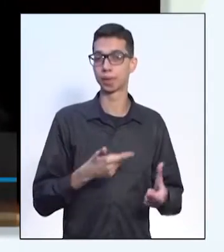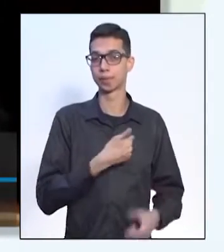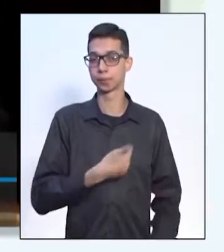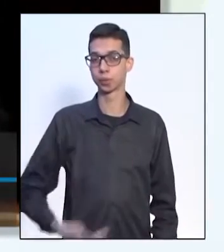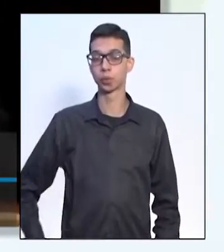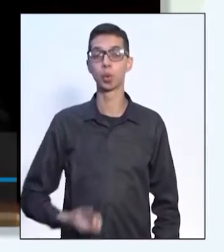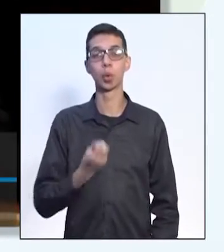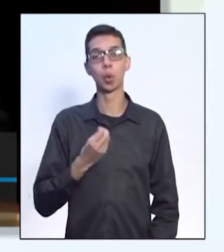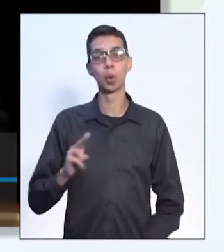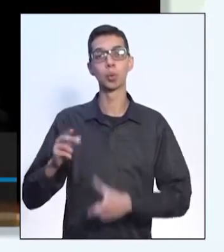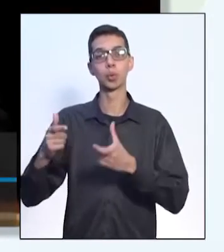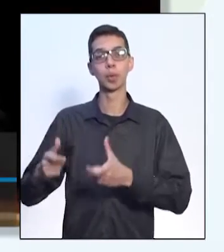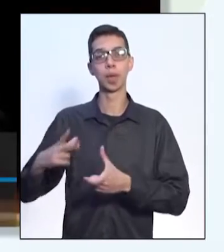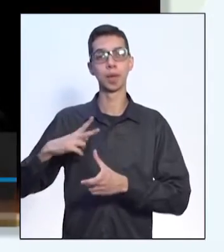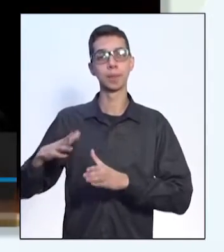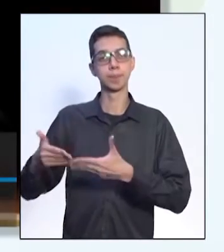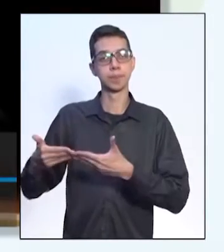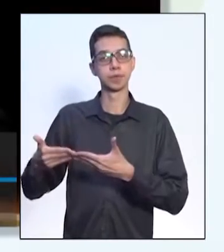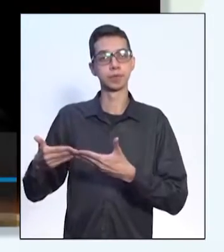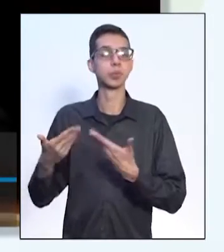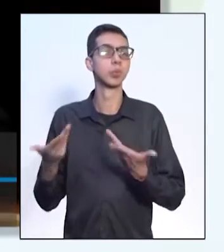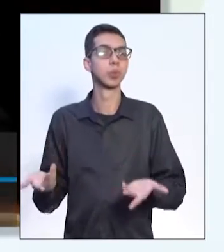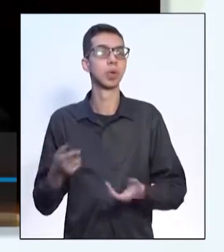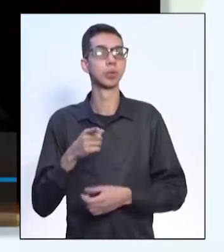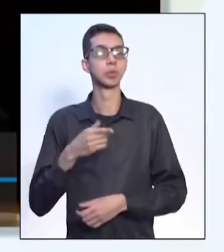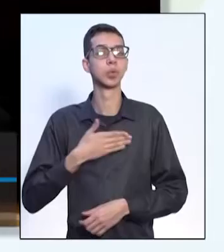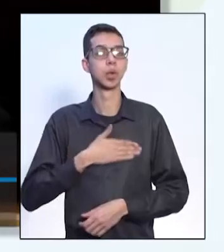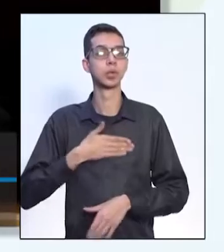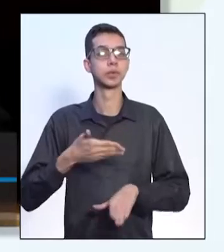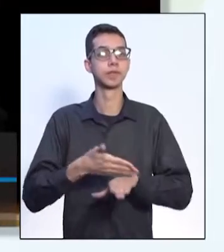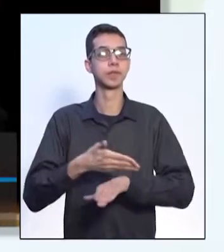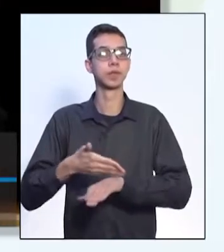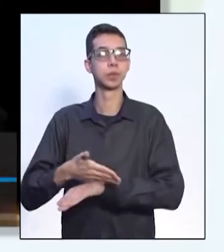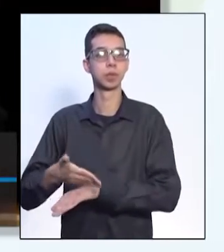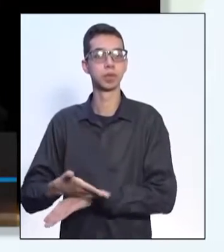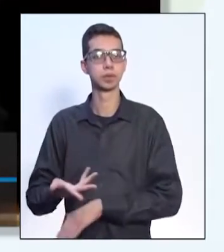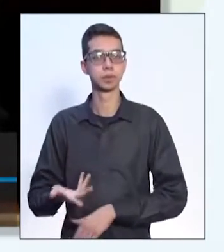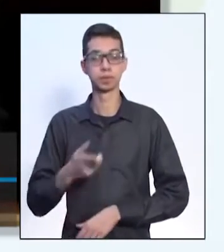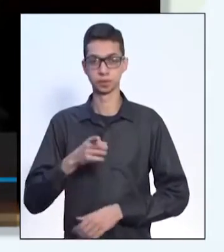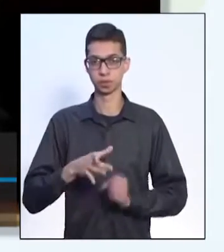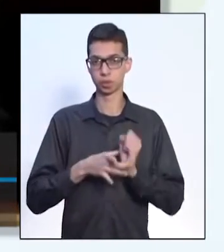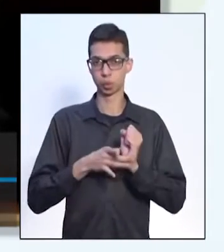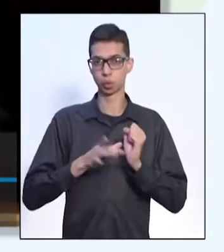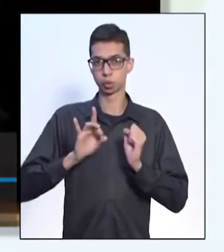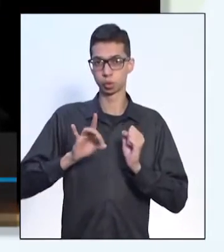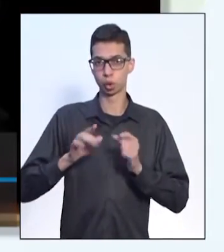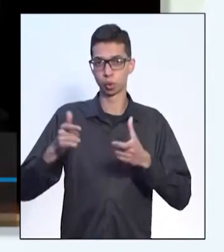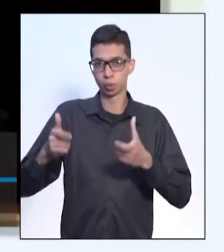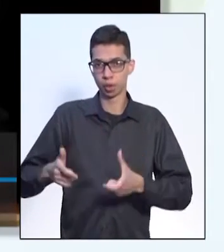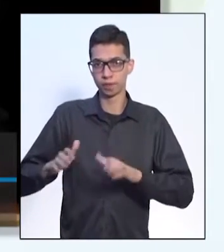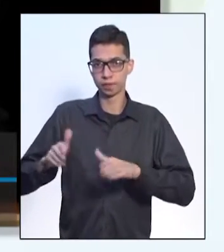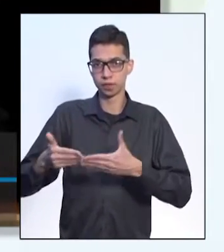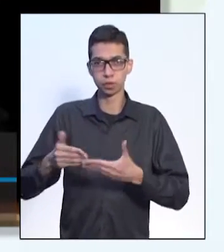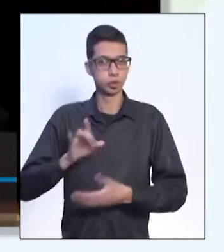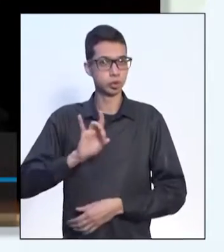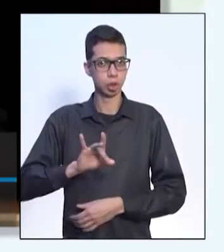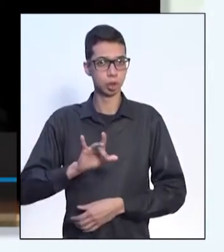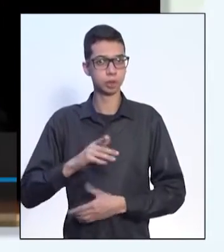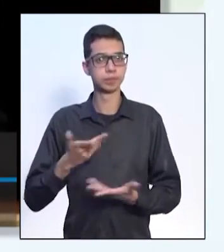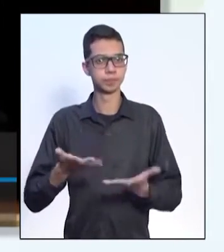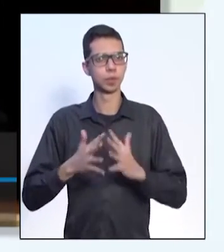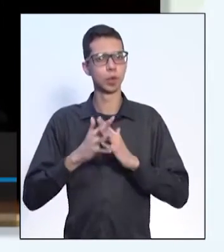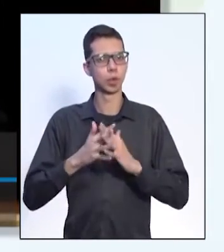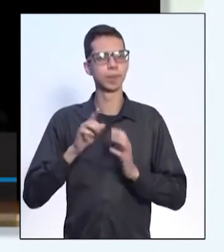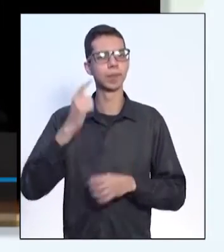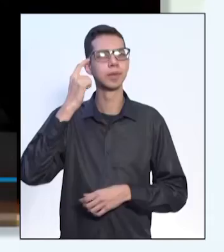fechados? Se vocês se sentem mais seguros somente nos lugares fechados, não é complicado